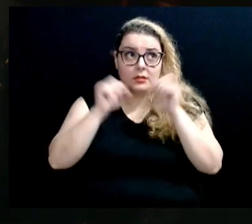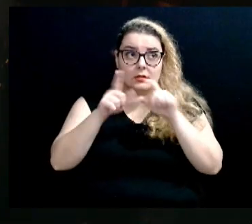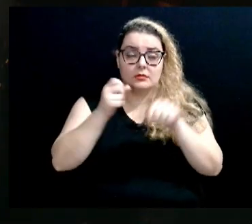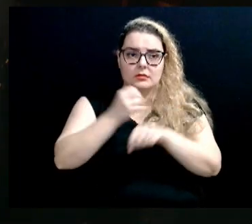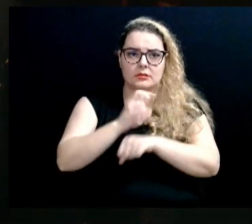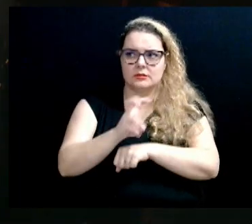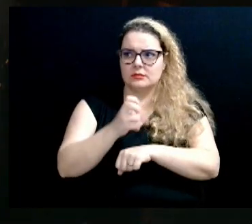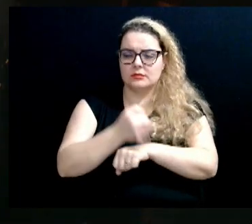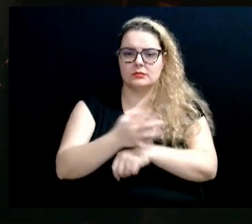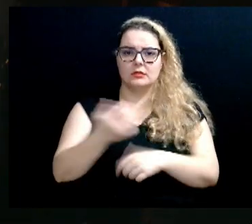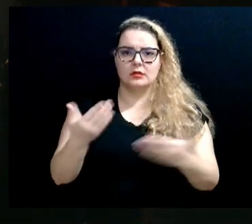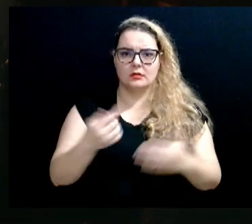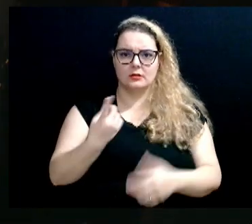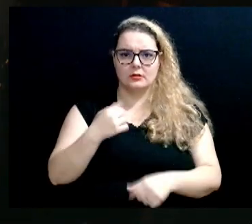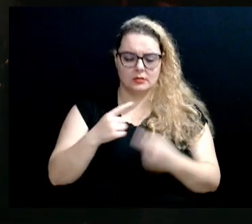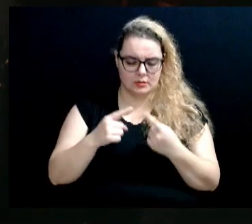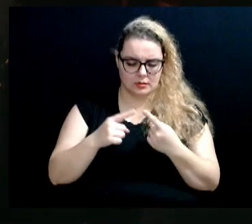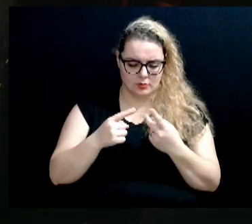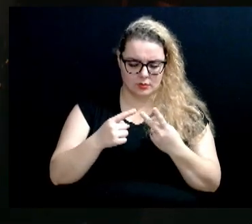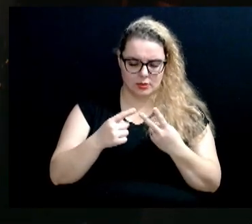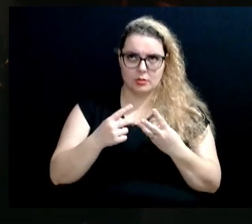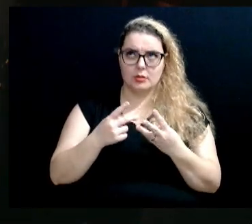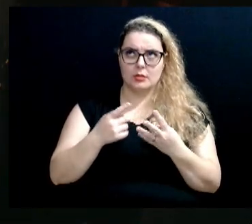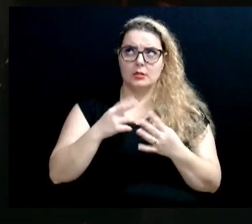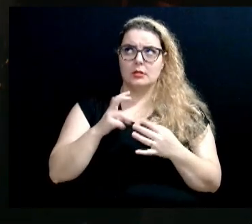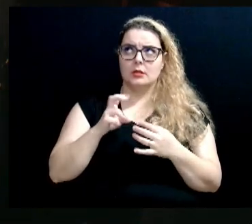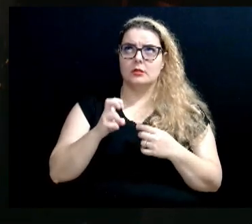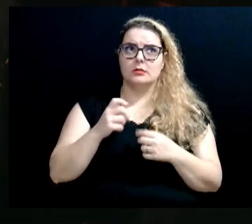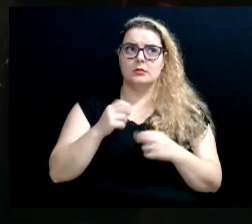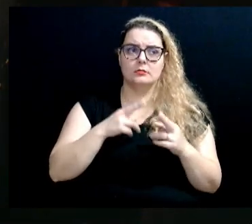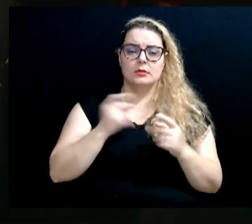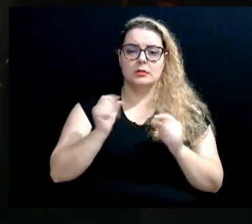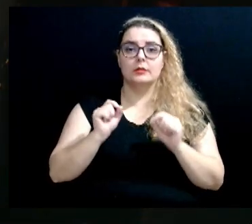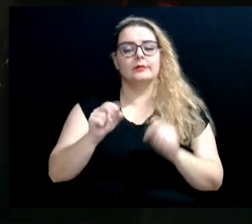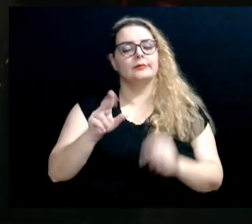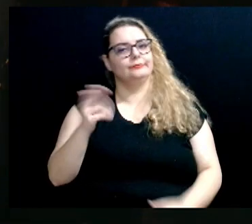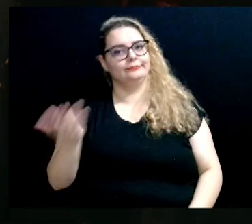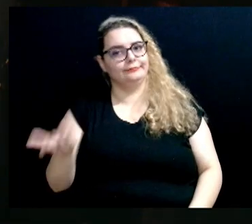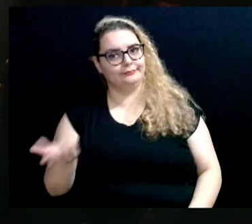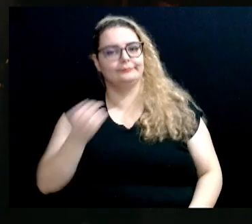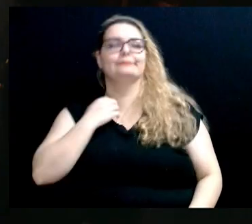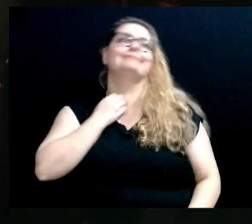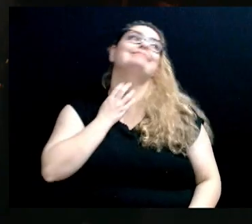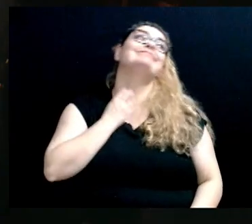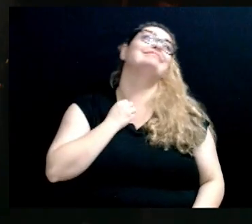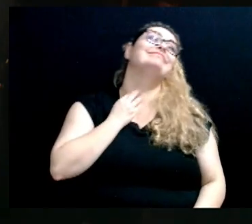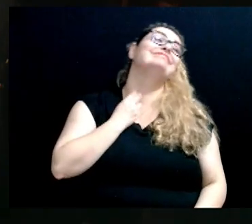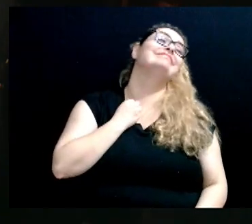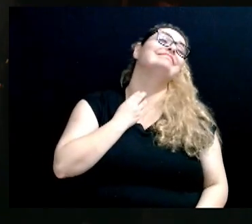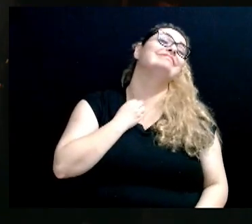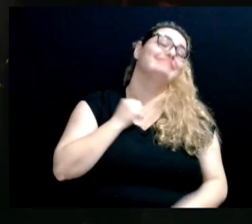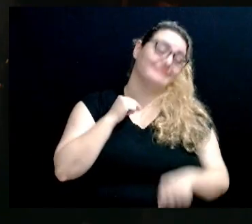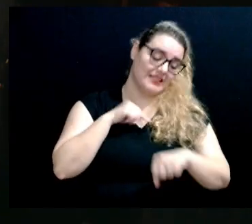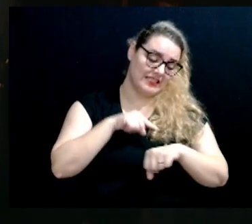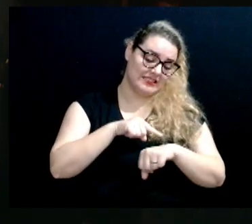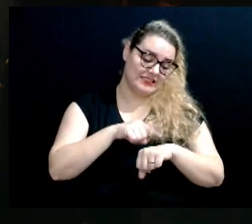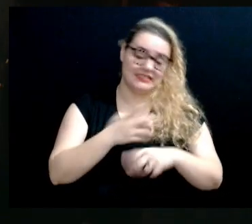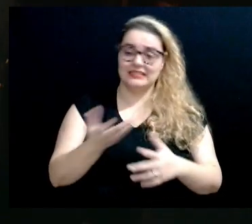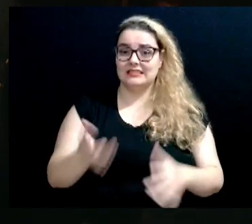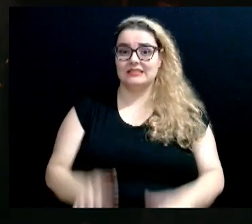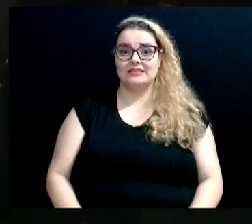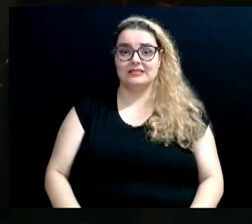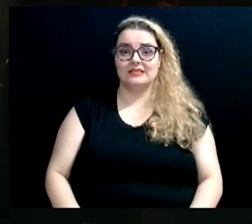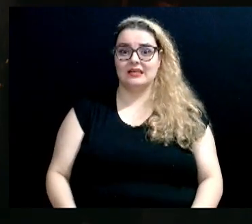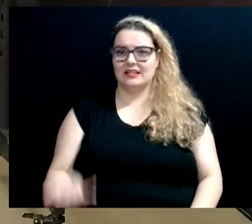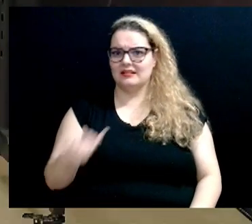eu tenho mais 1, 2, 3, 4, 5 para dormir. Quem nunca fez isso? E aí você olha pro relógio e o relógio fala que você não tá dormindo,